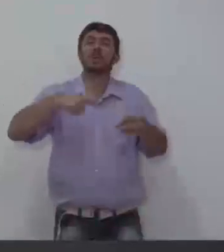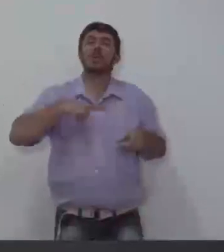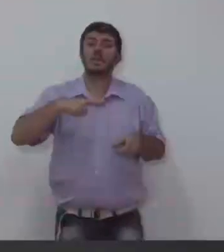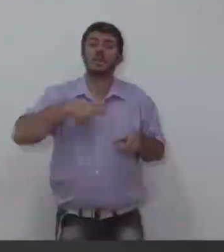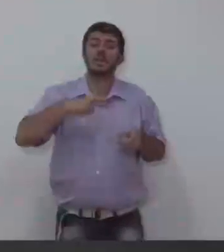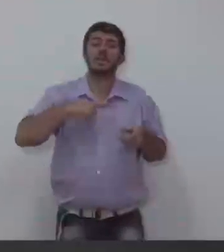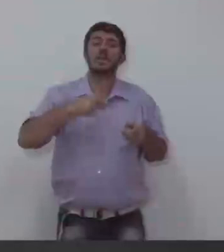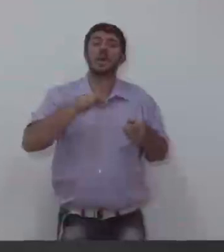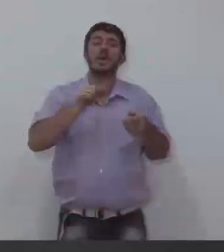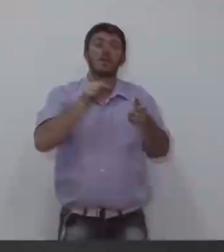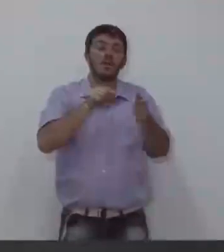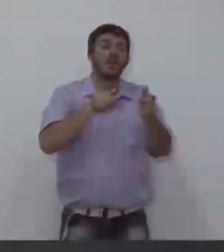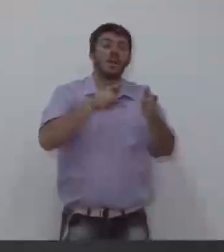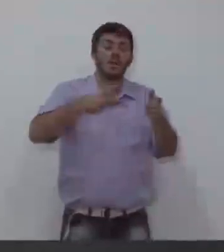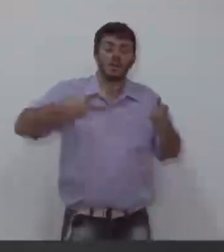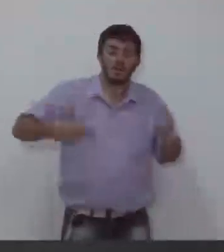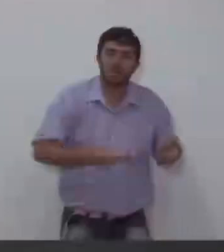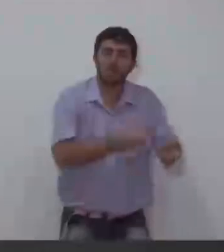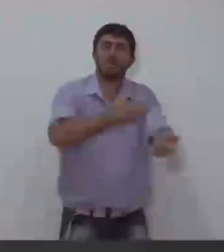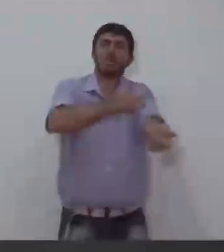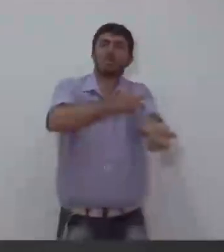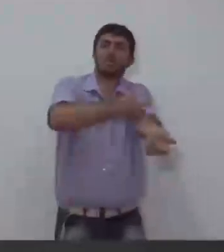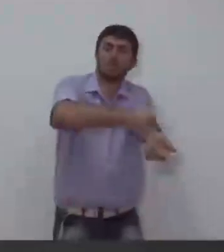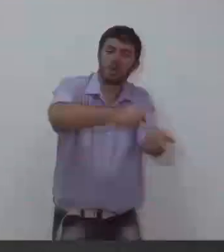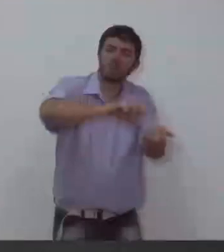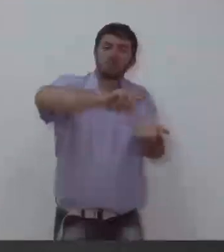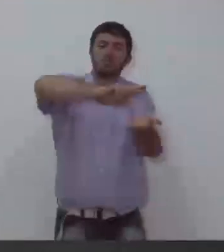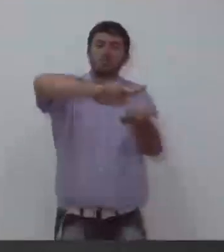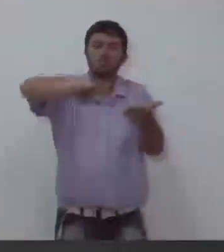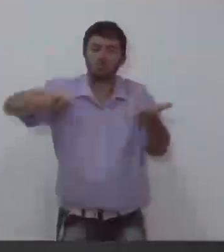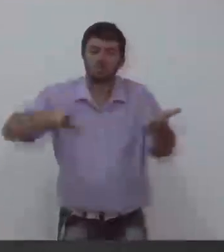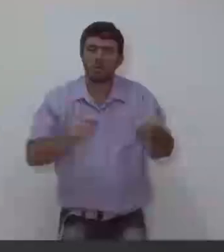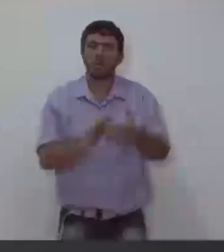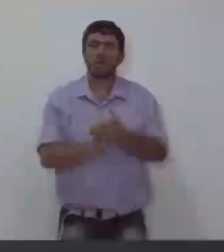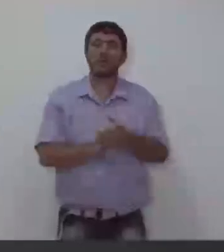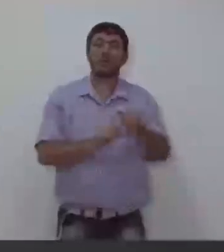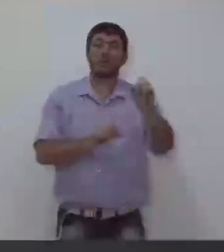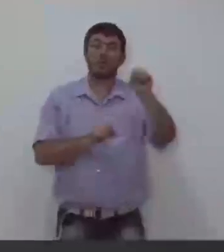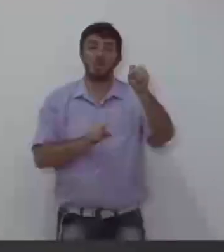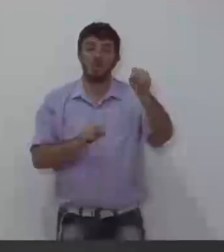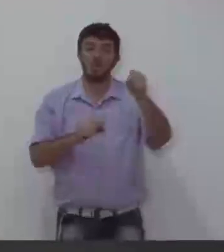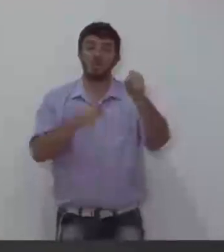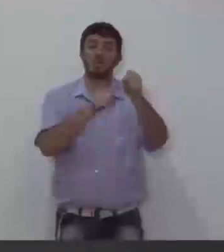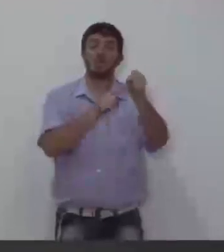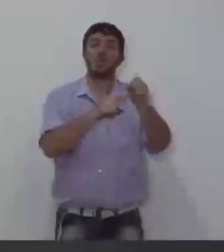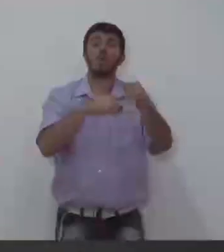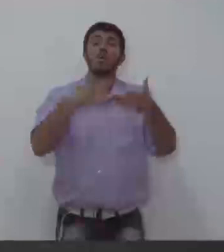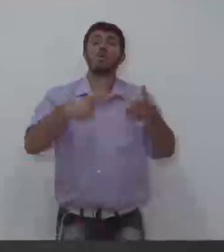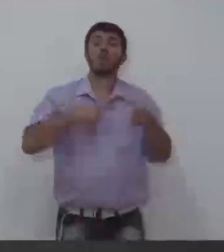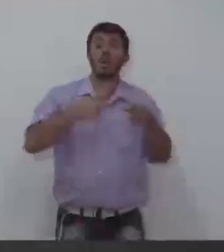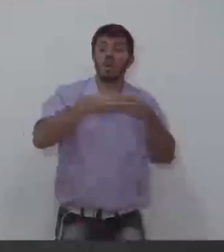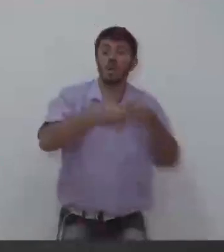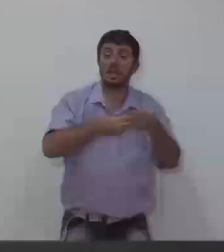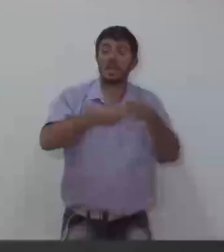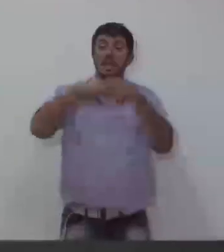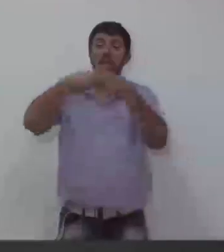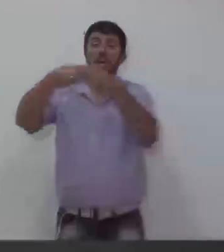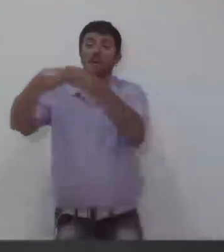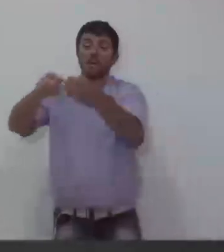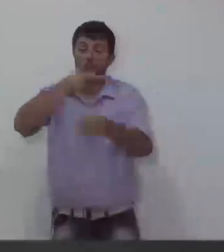cirurgias. 8. Qual critério adotado pelo órgão competente no encaminhamento dos pacientes para a realização de